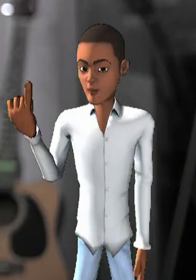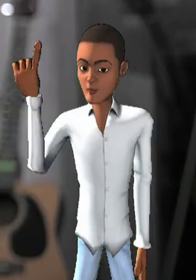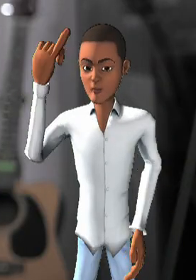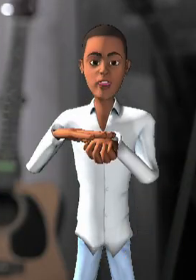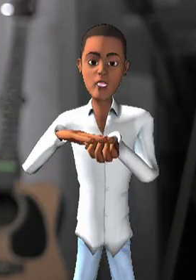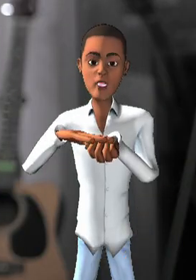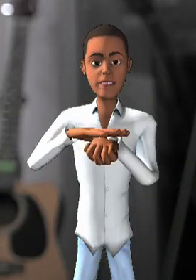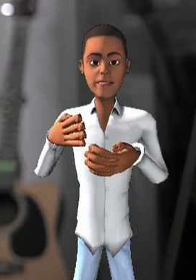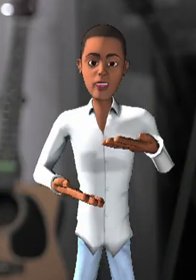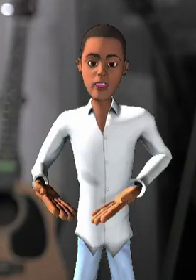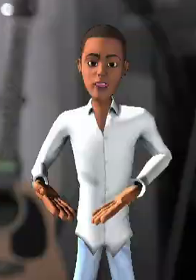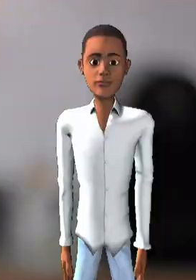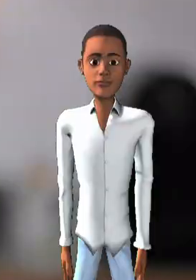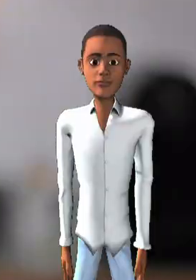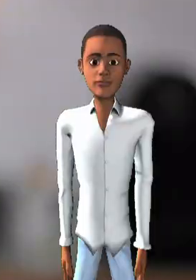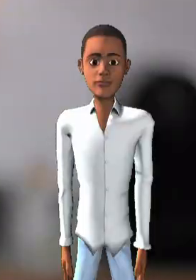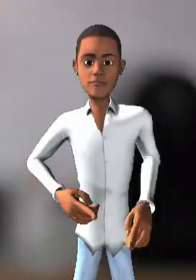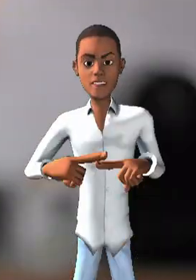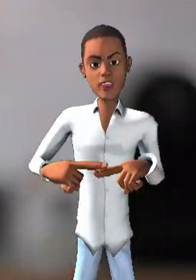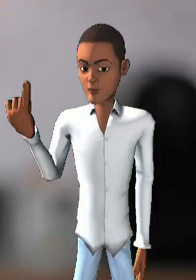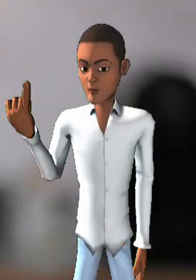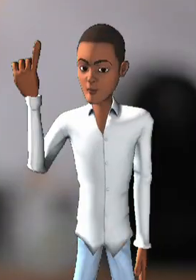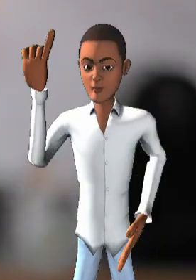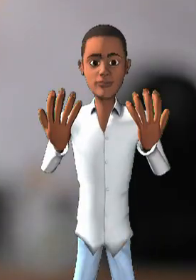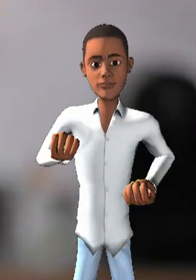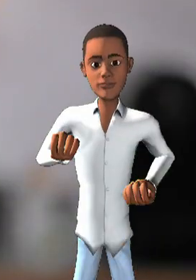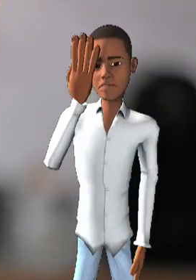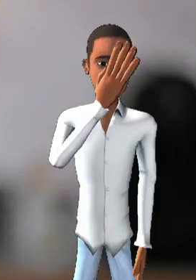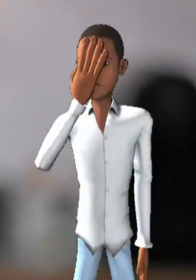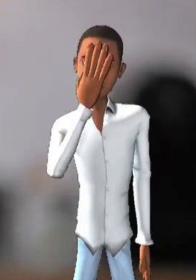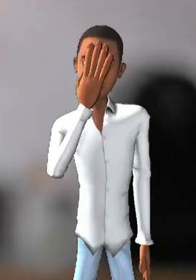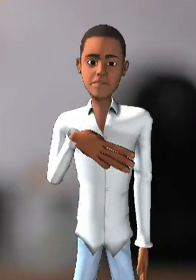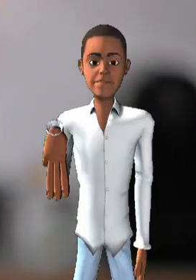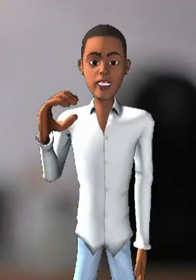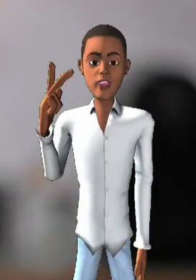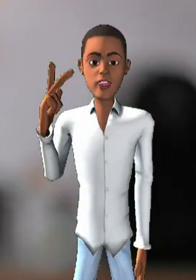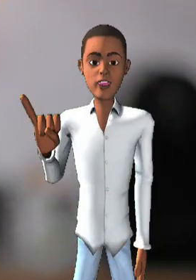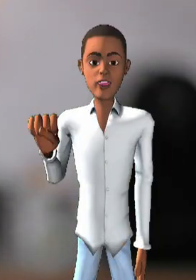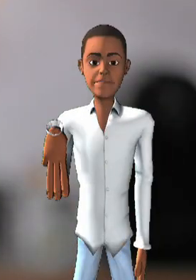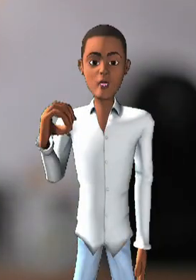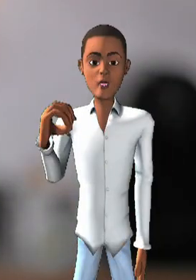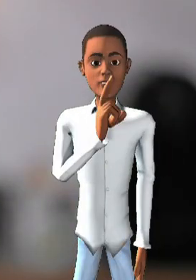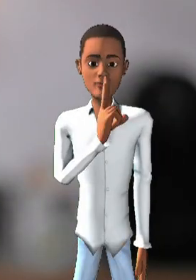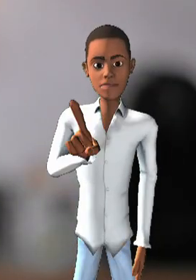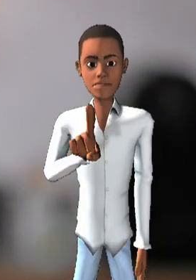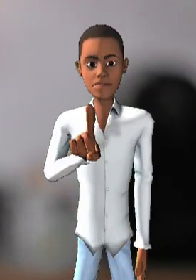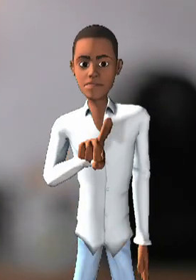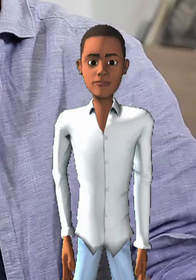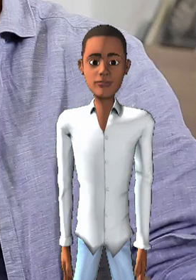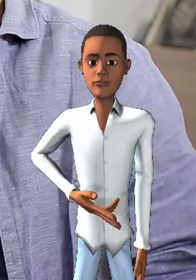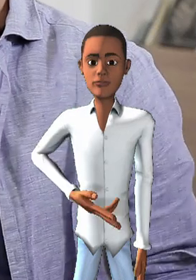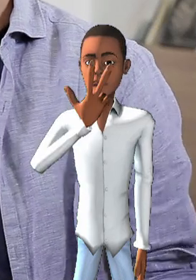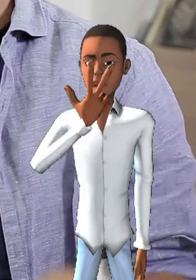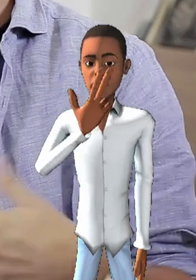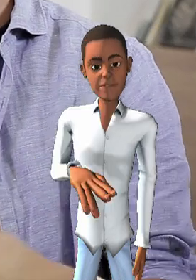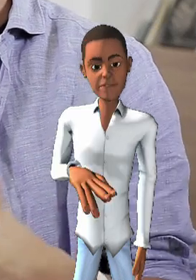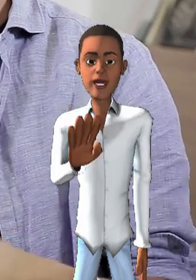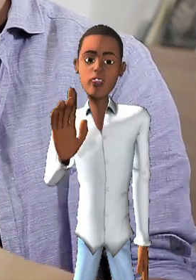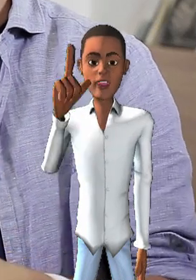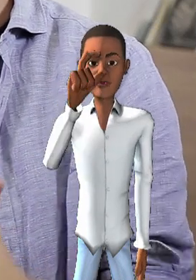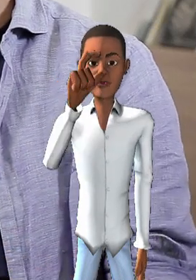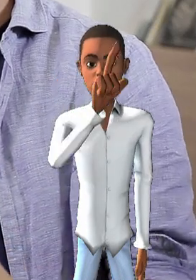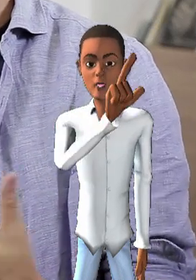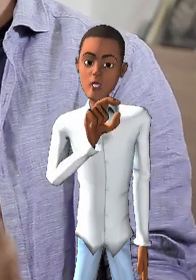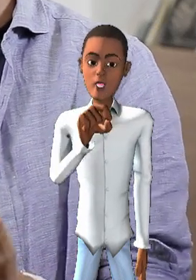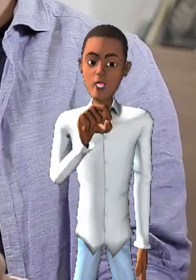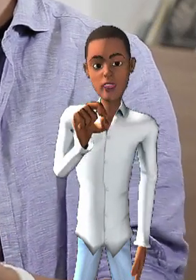aí eu comecei a falar sobre, né? Porque um dos pontos importantes é não se calar mais, não aceitar mais. Eu acho que a grande dificuldade também